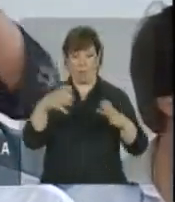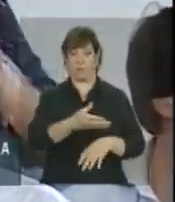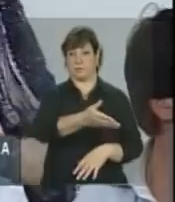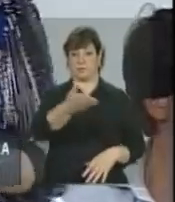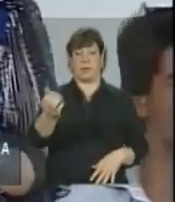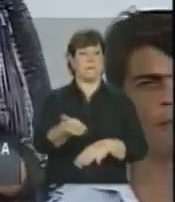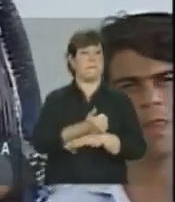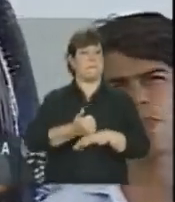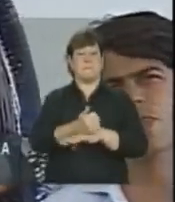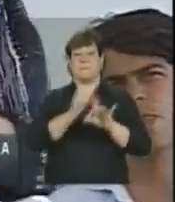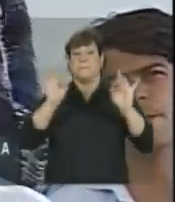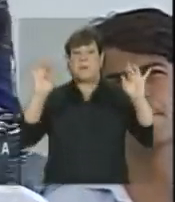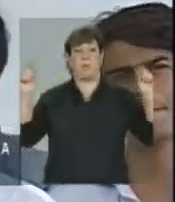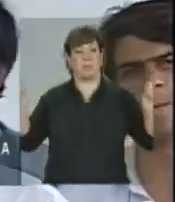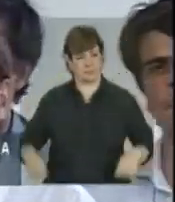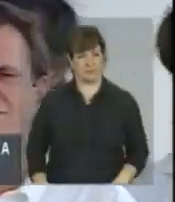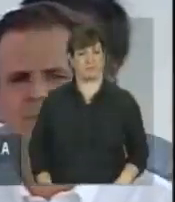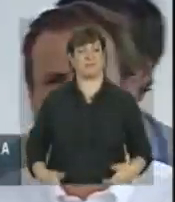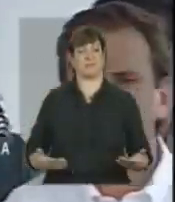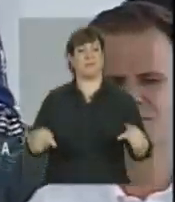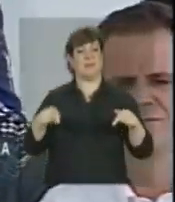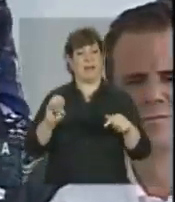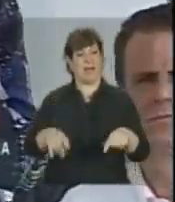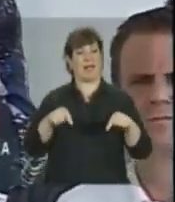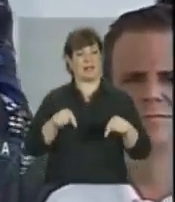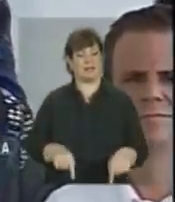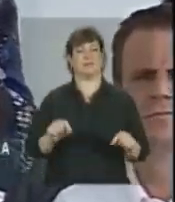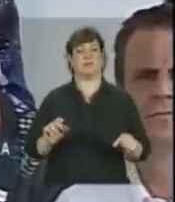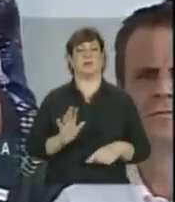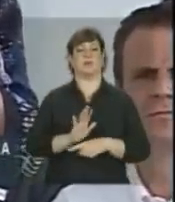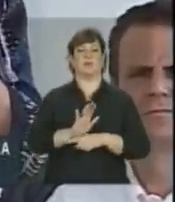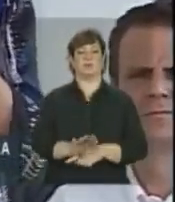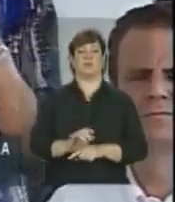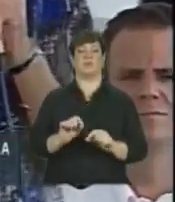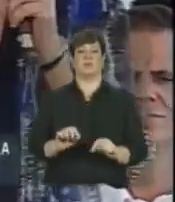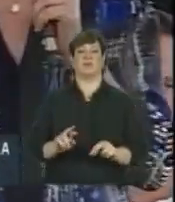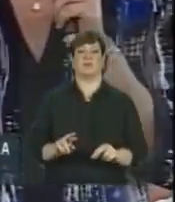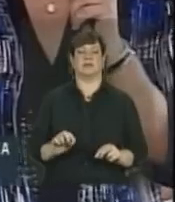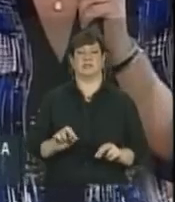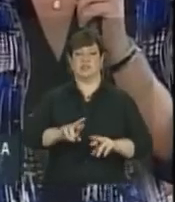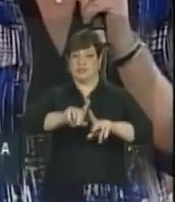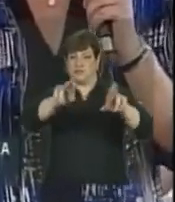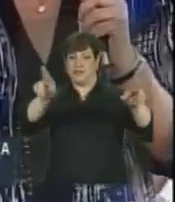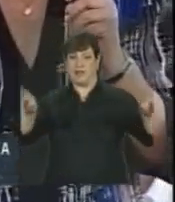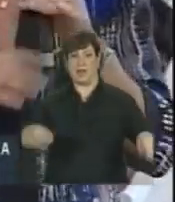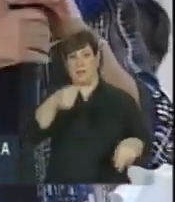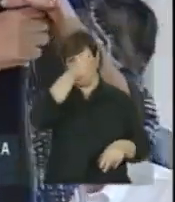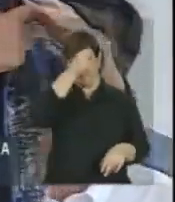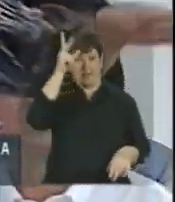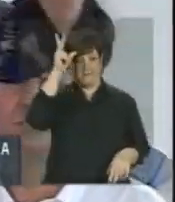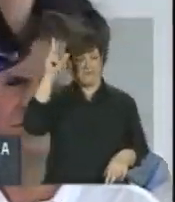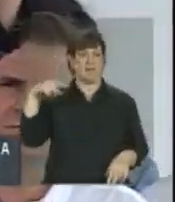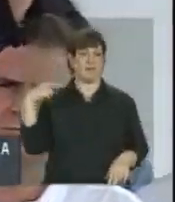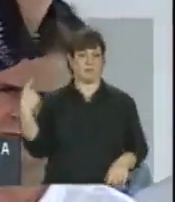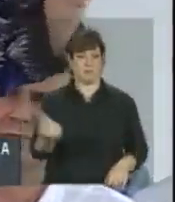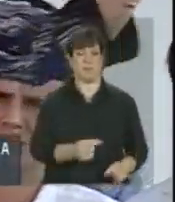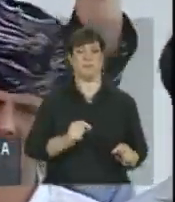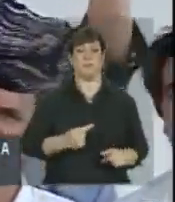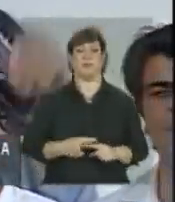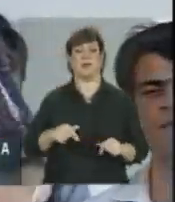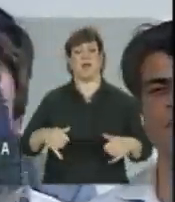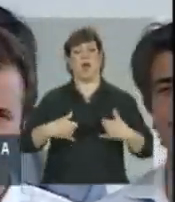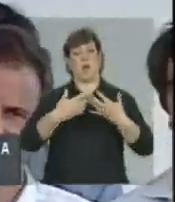o melhor possível. E é isso que diferencia um prefeito dos outros. E aí é uma